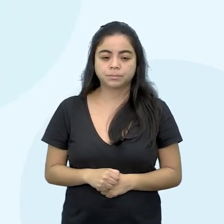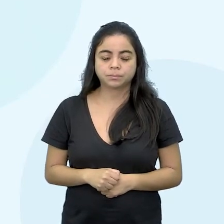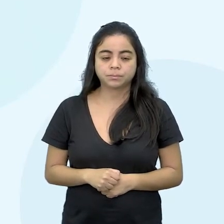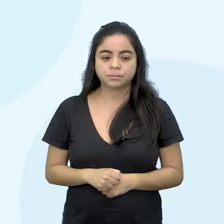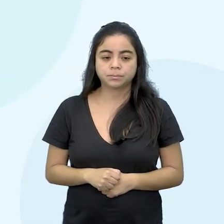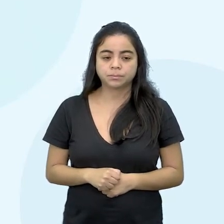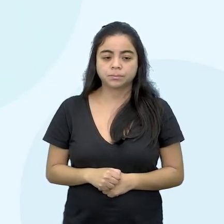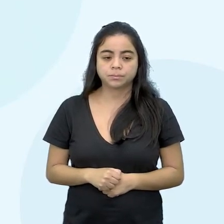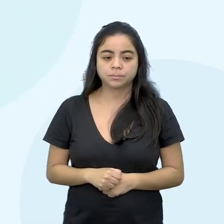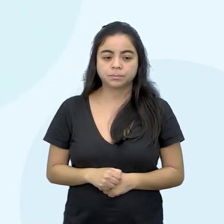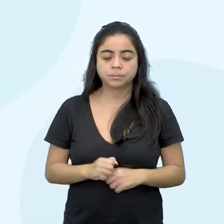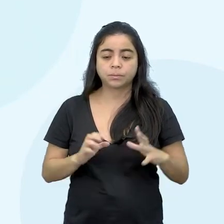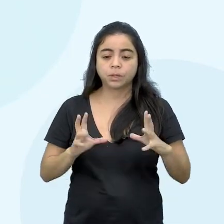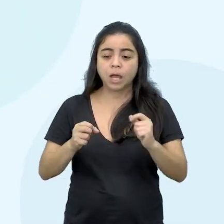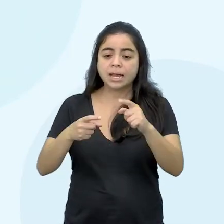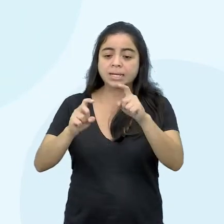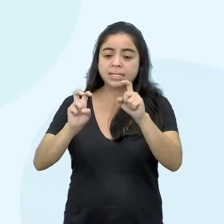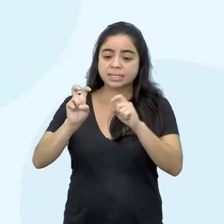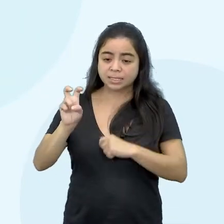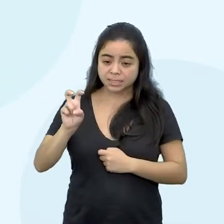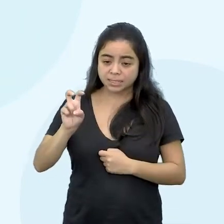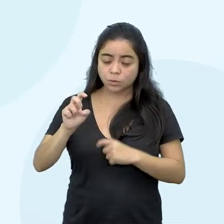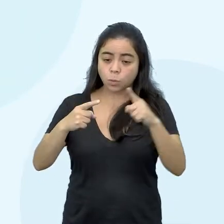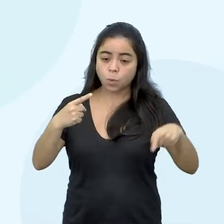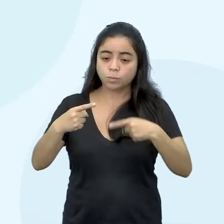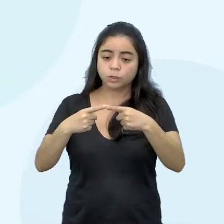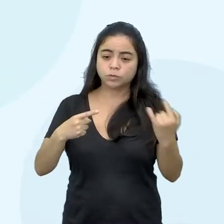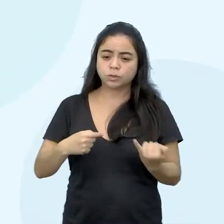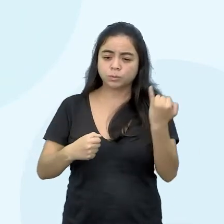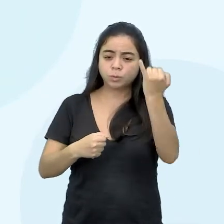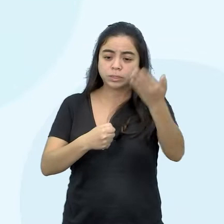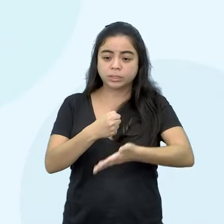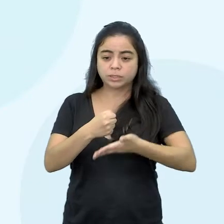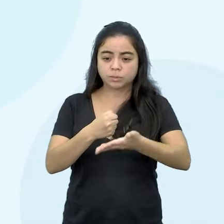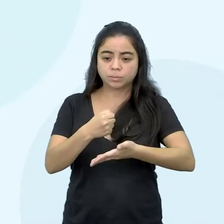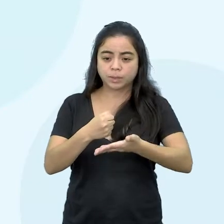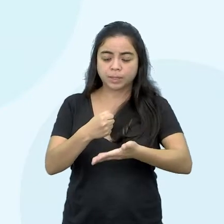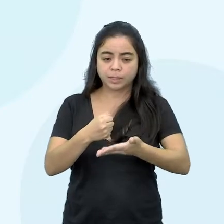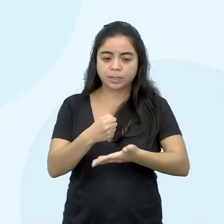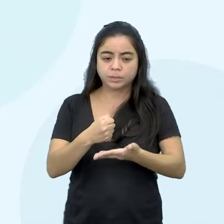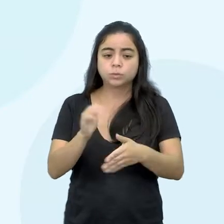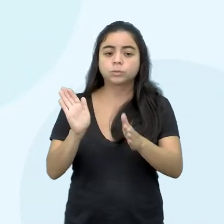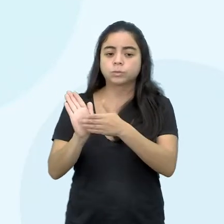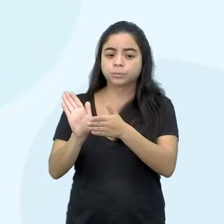São um total de 5 objetivos fundamentais, né, que estão aí